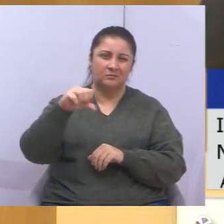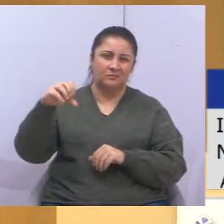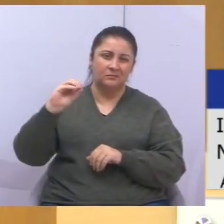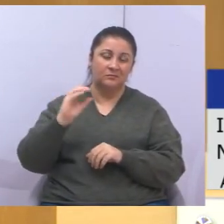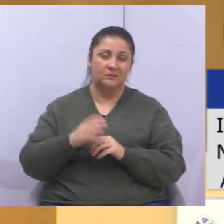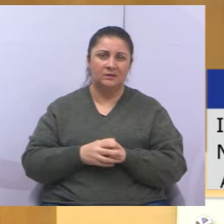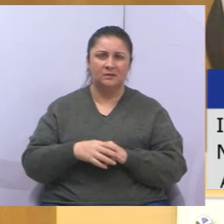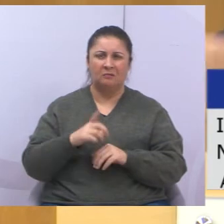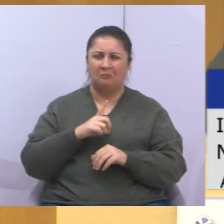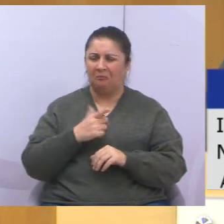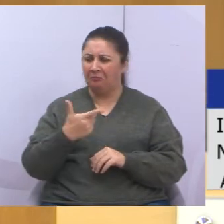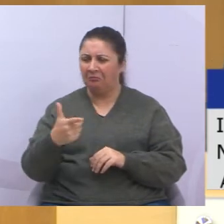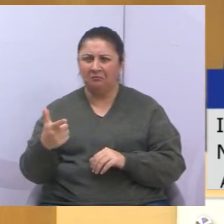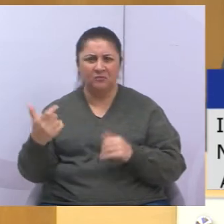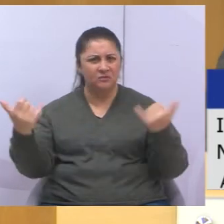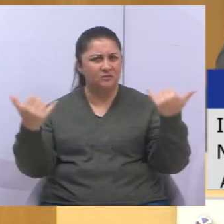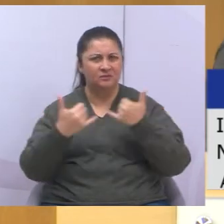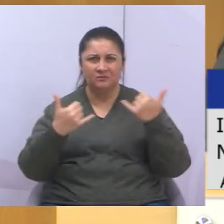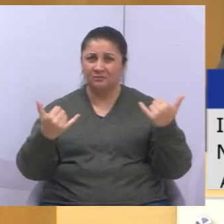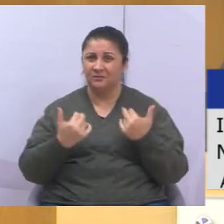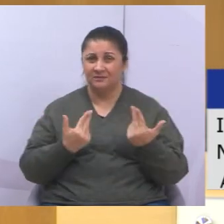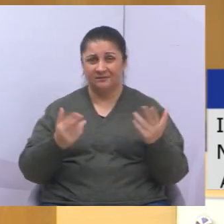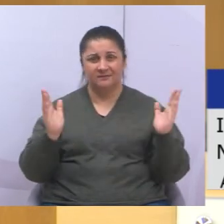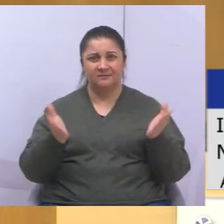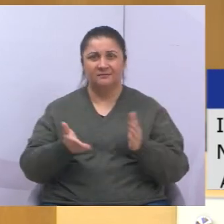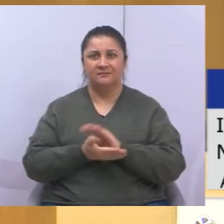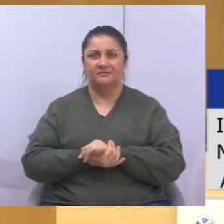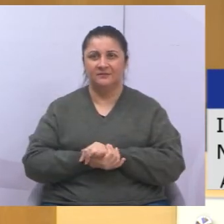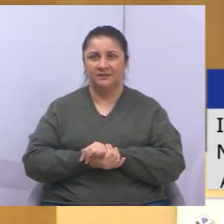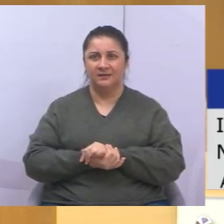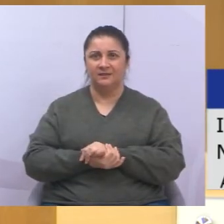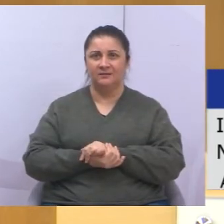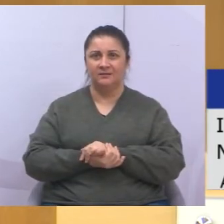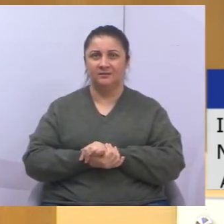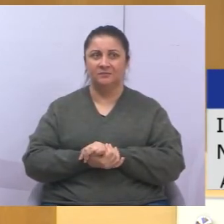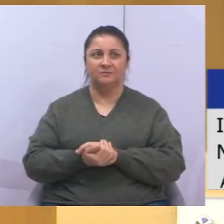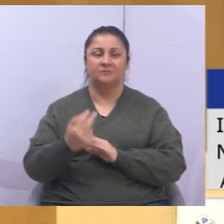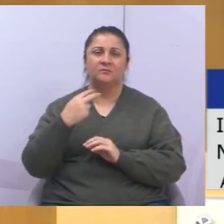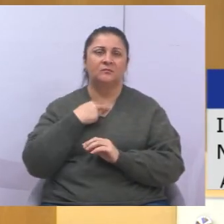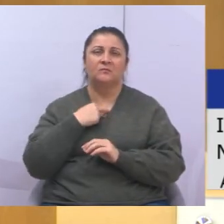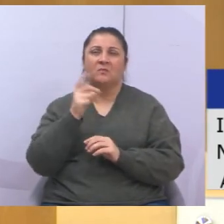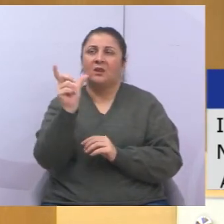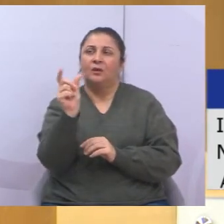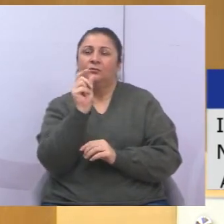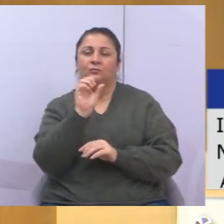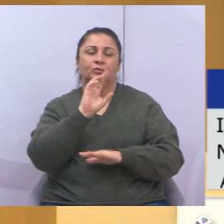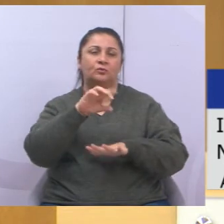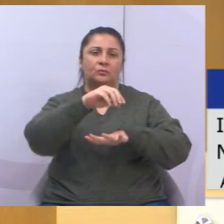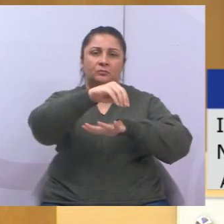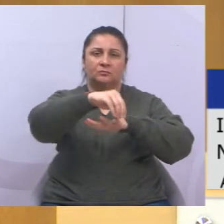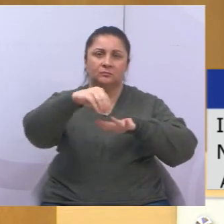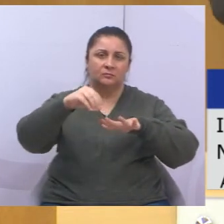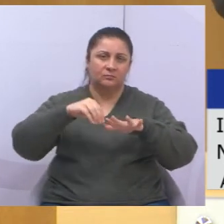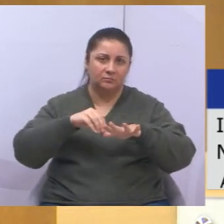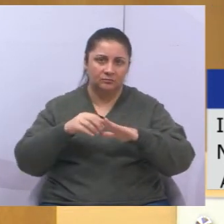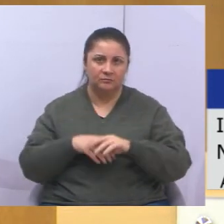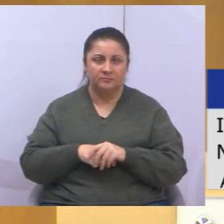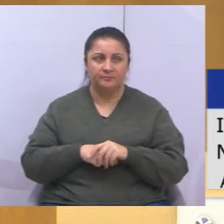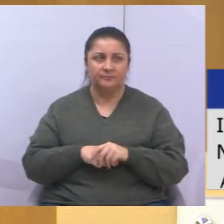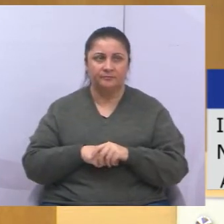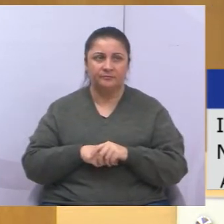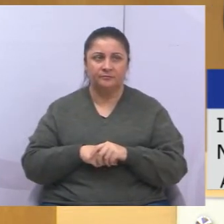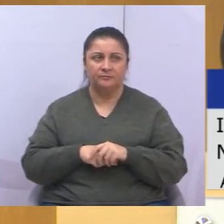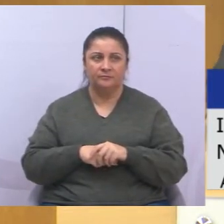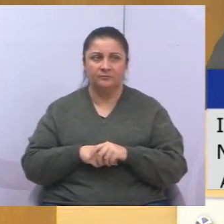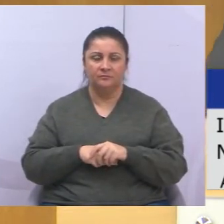tinha muito menos informação do que as crianças têm hoje. Mas não pode se resumir só às redes sociais. E aí